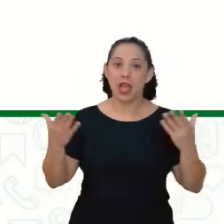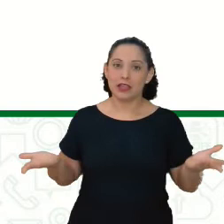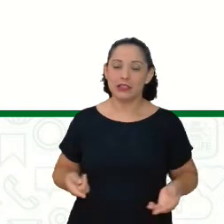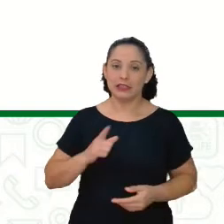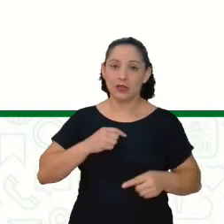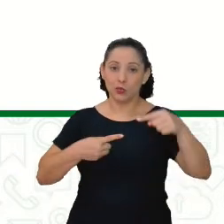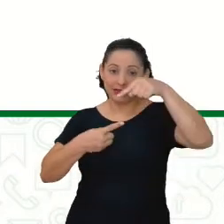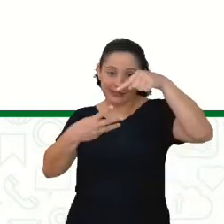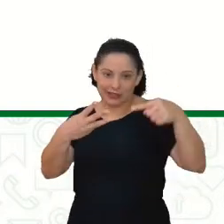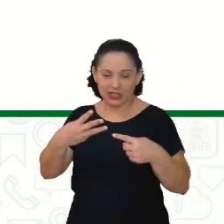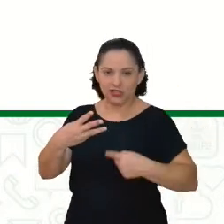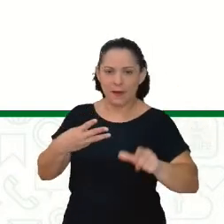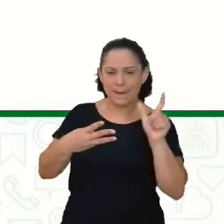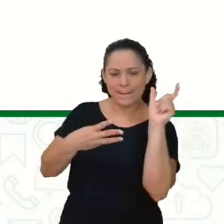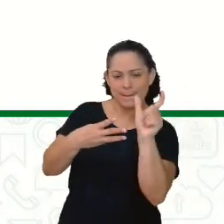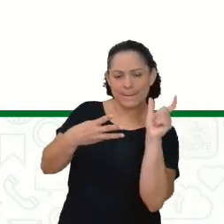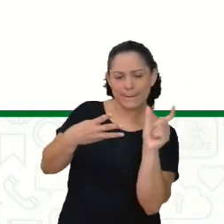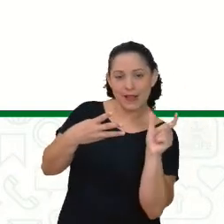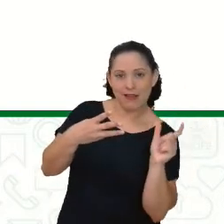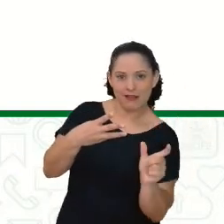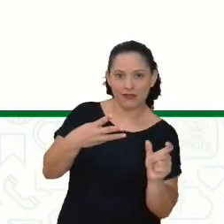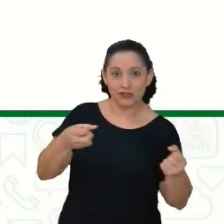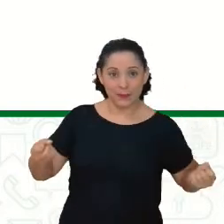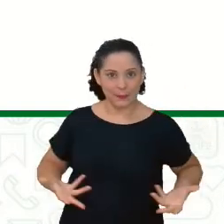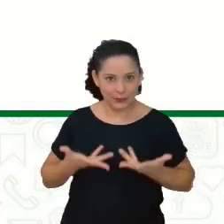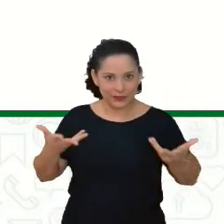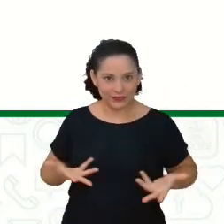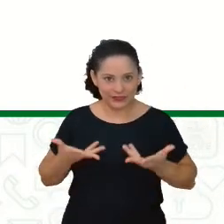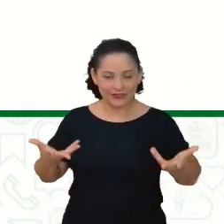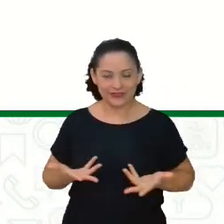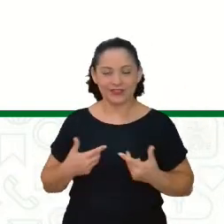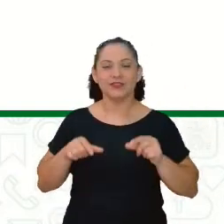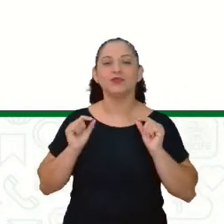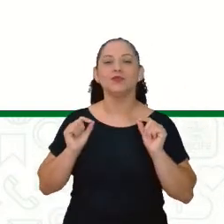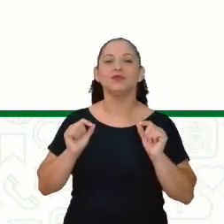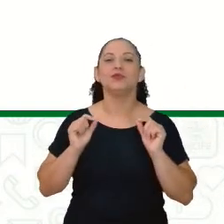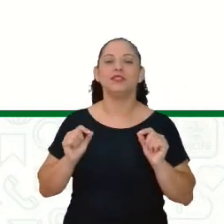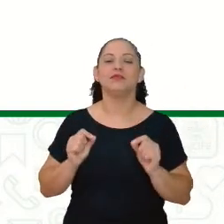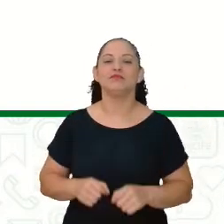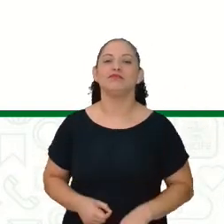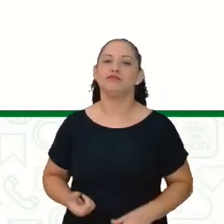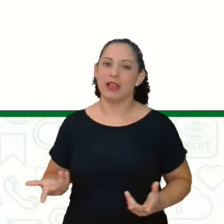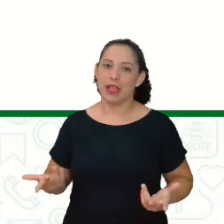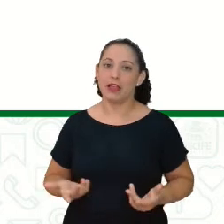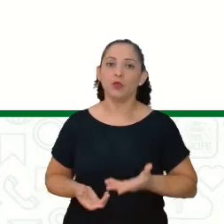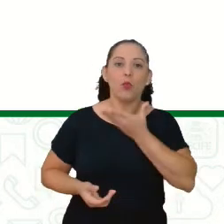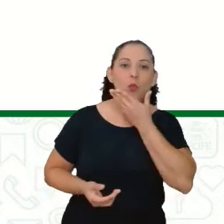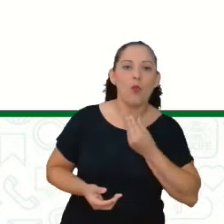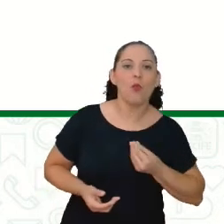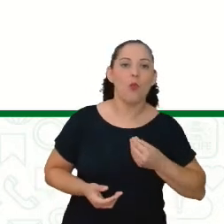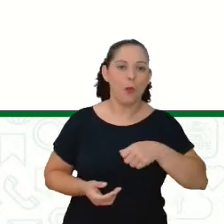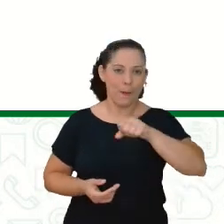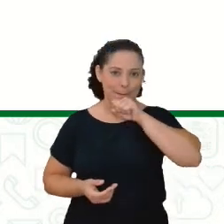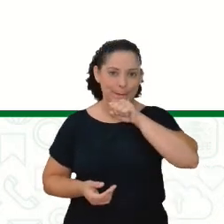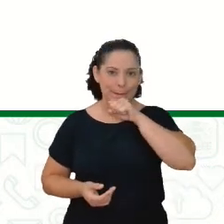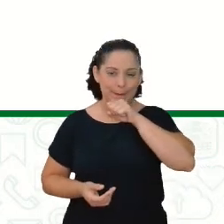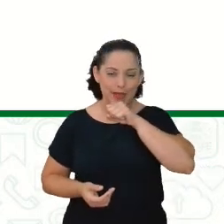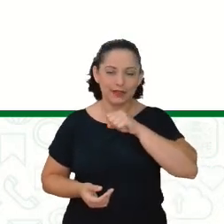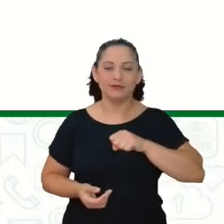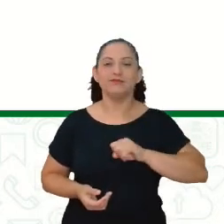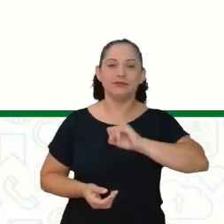3 palavras geradoras para a gente, a partir da fala, né, dos pais do nosso produtor